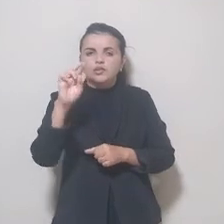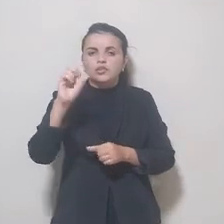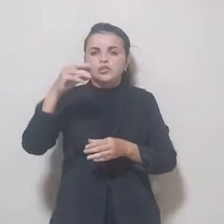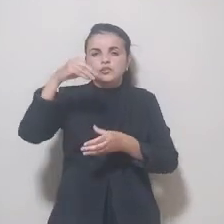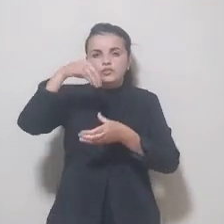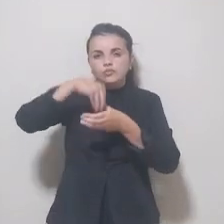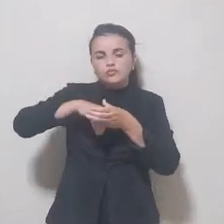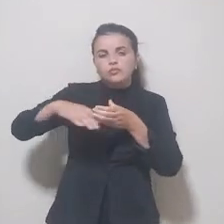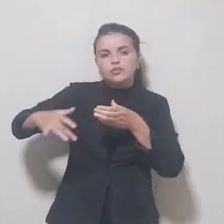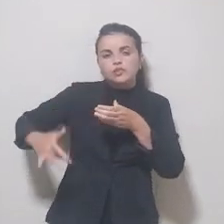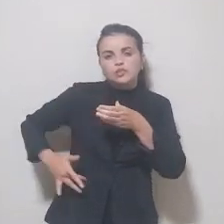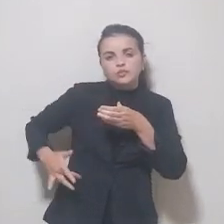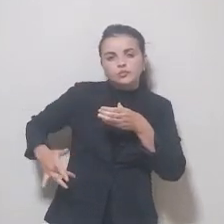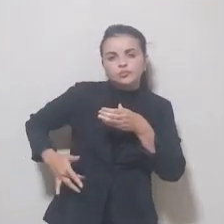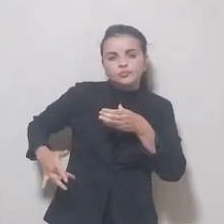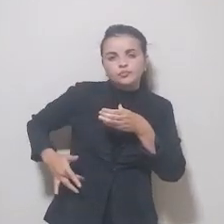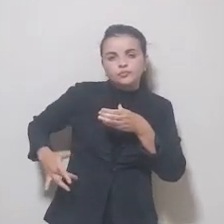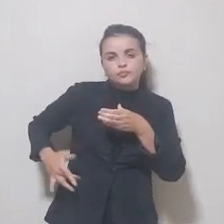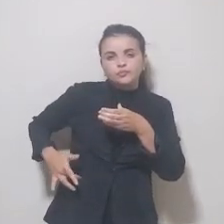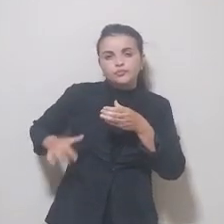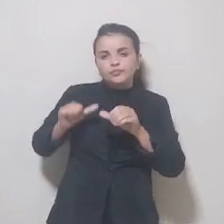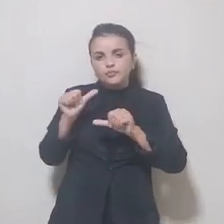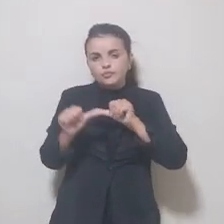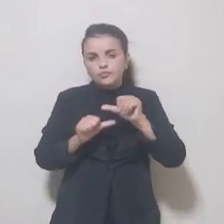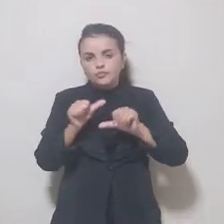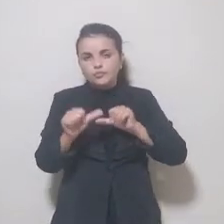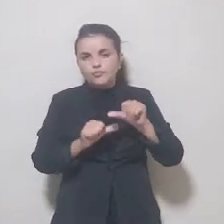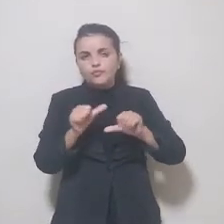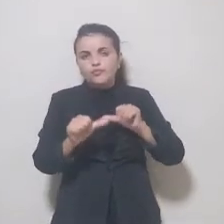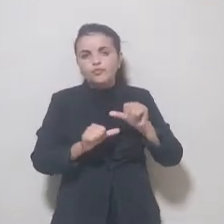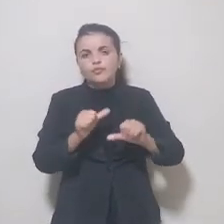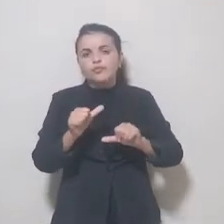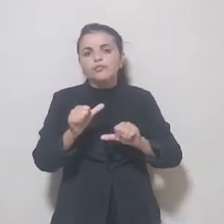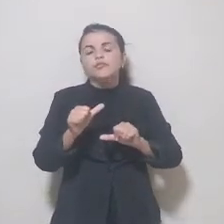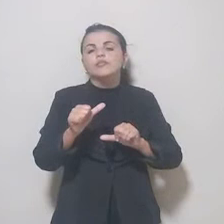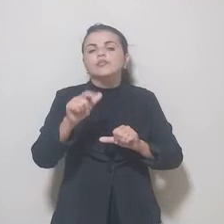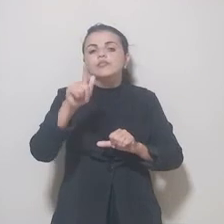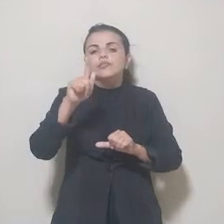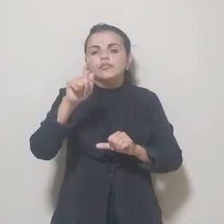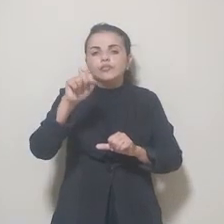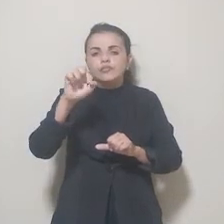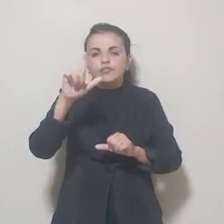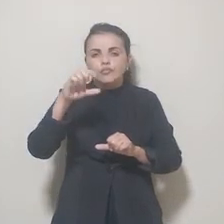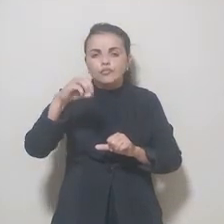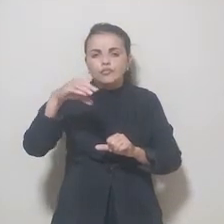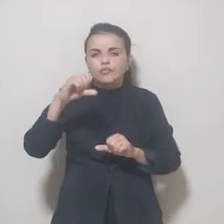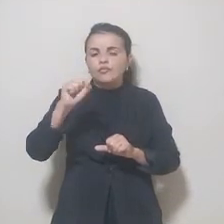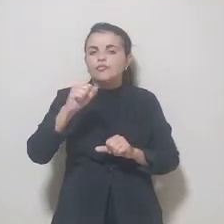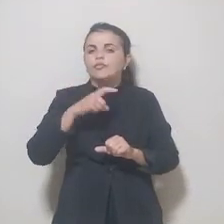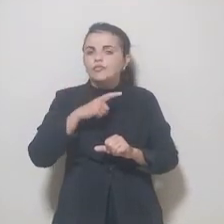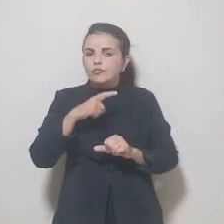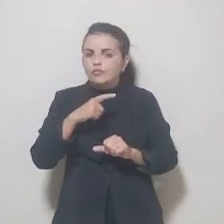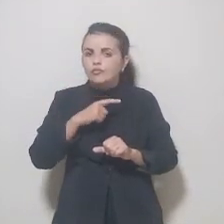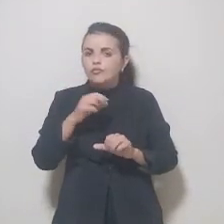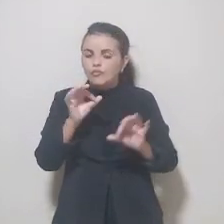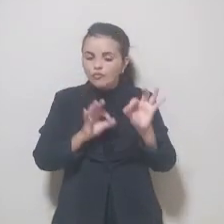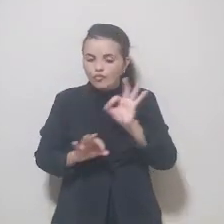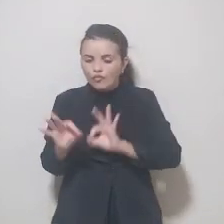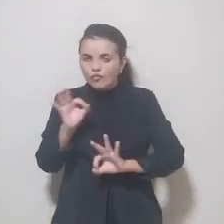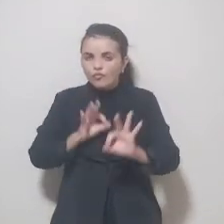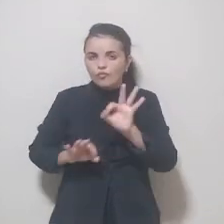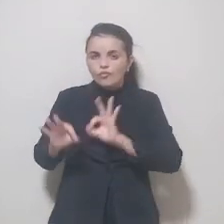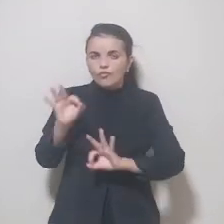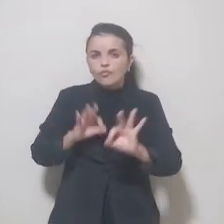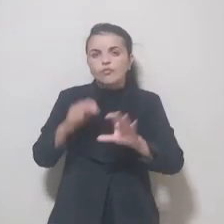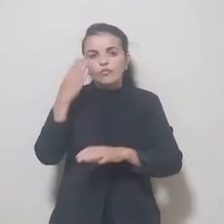E depois, ó, no fígado, eu pego a glicose, ou melhor, o glicogênio, transformo em glicose, voltando a esse controle